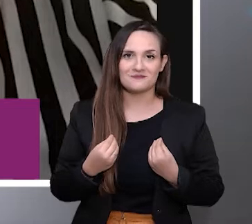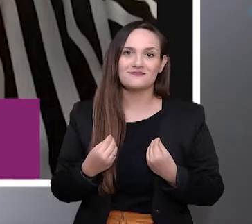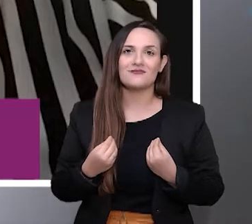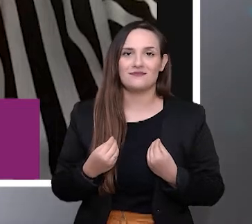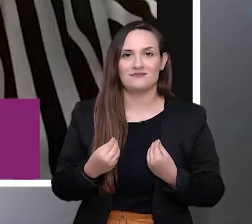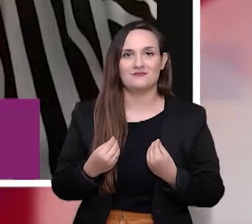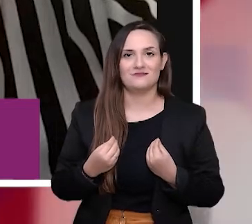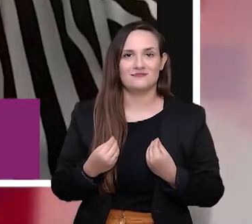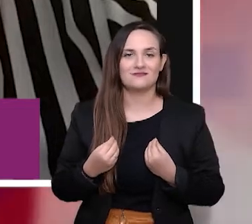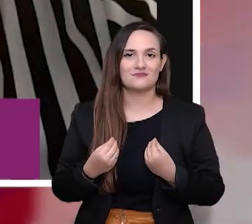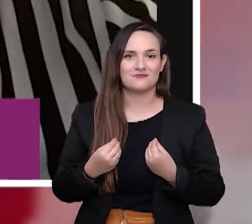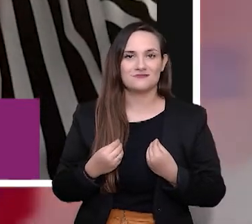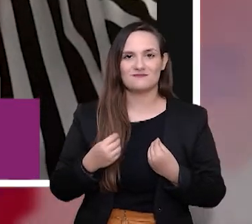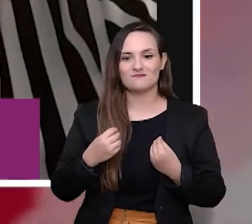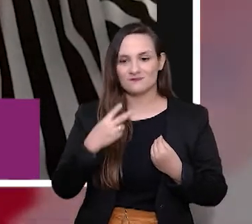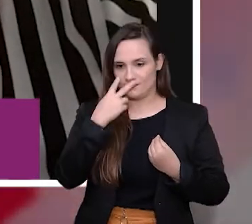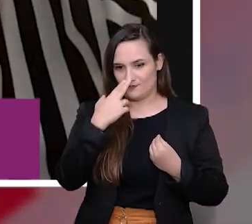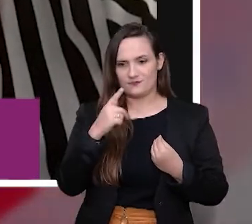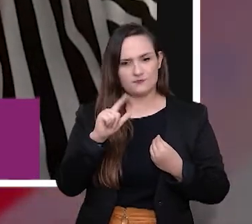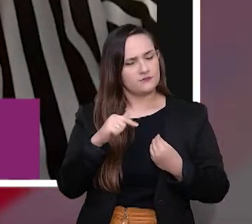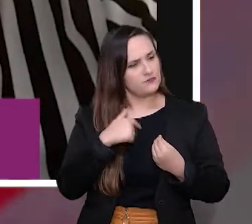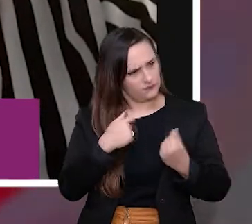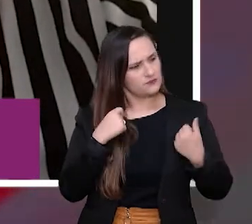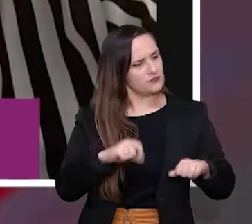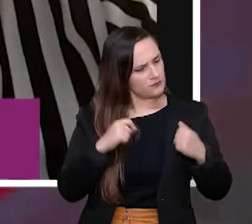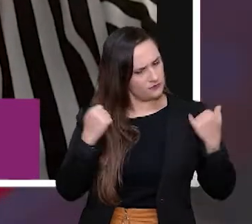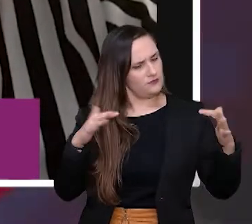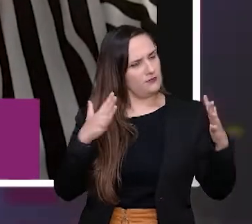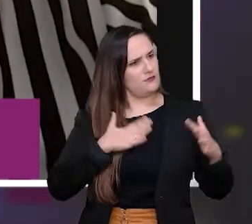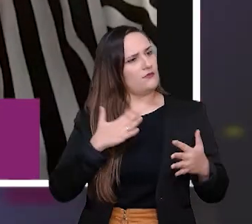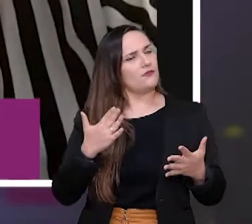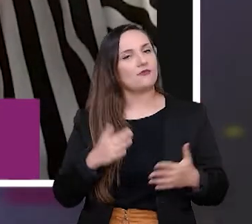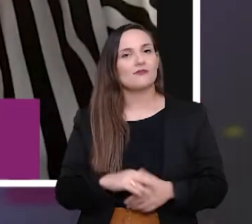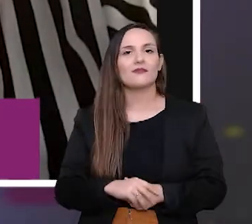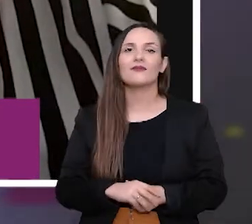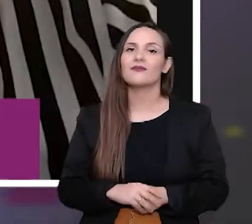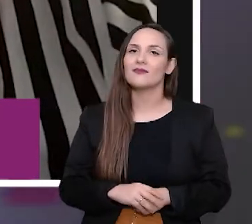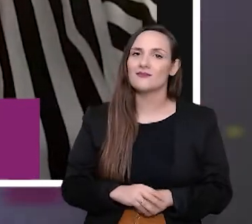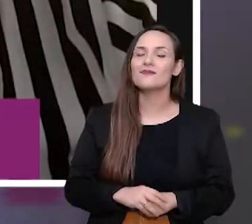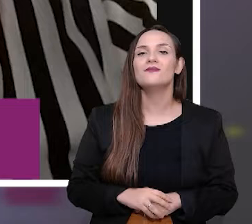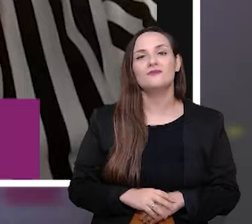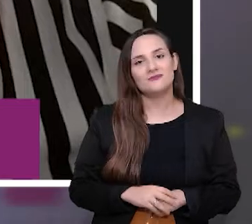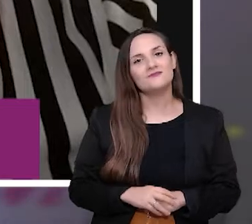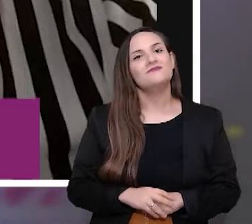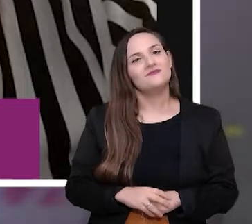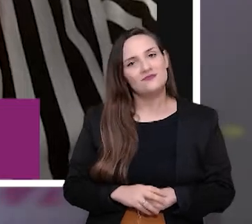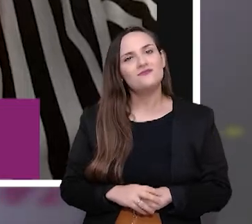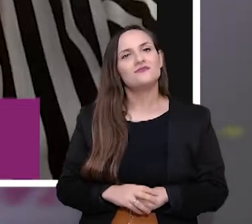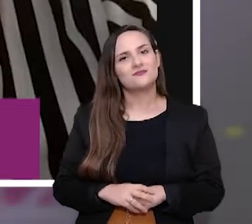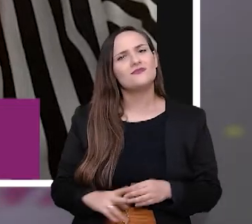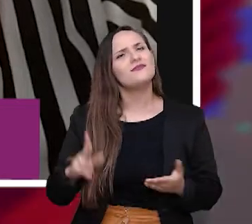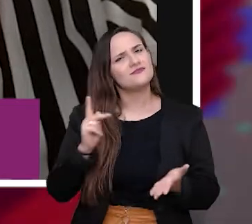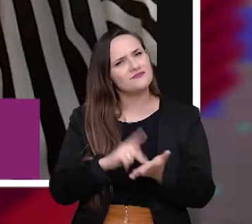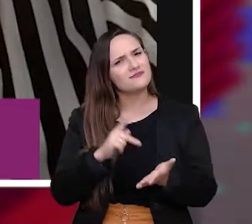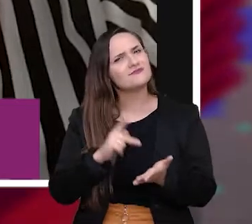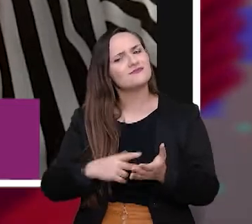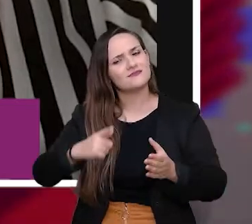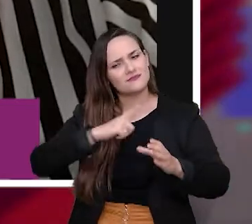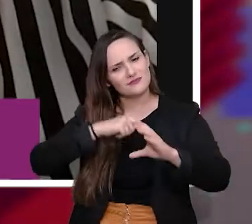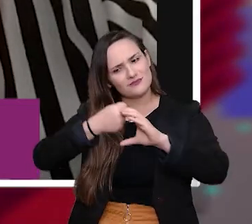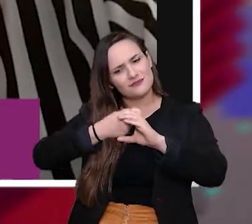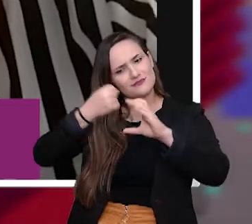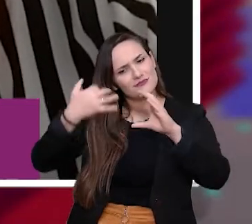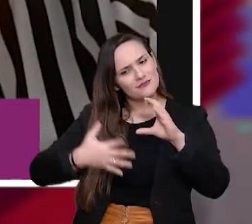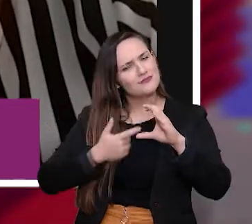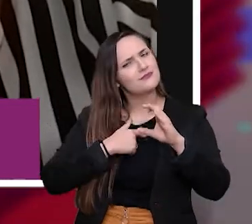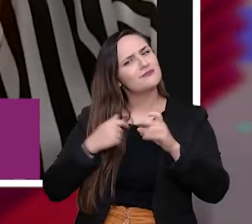admiração, né, porque a pessoa ela tem a convicção de que ela merece ser admirada e elogiada o tempo todo. Pois é, e a gente está identificando esses